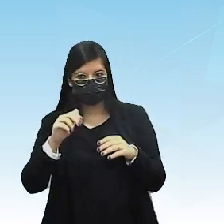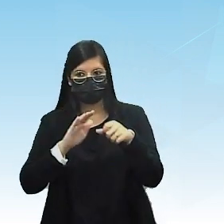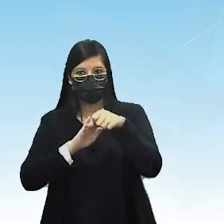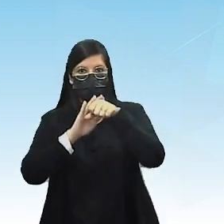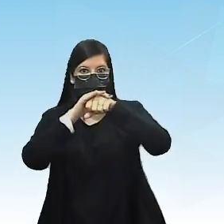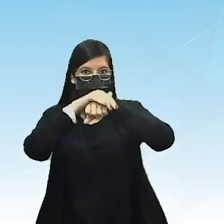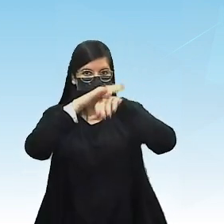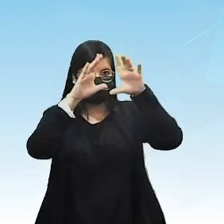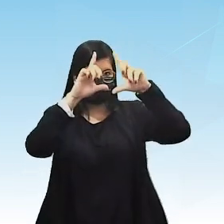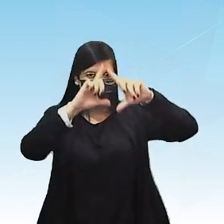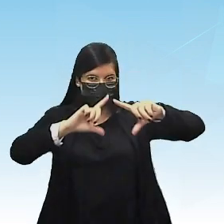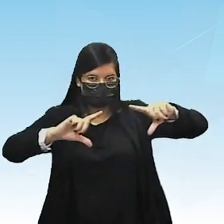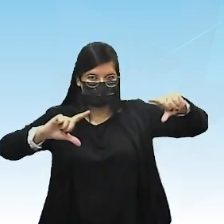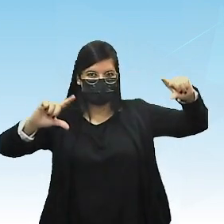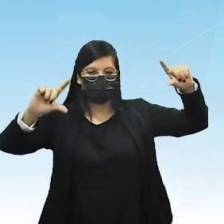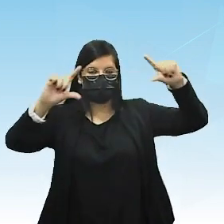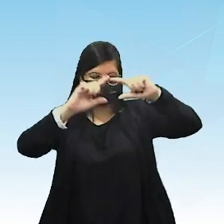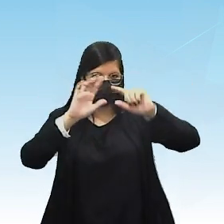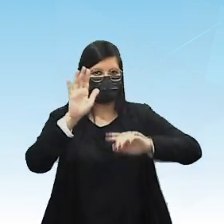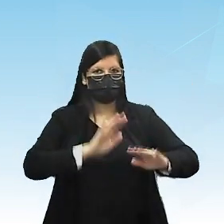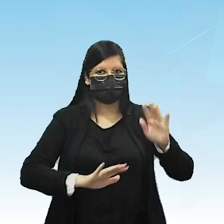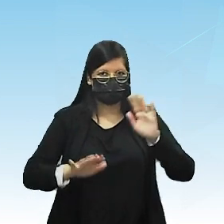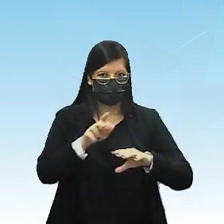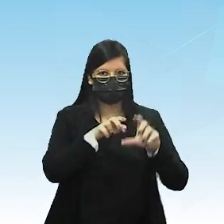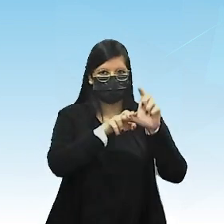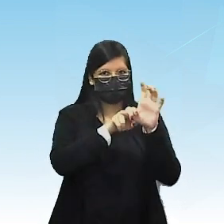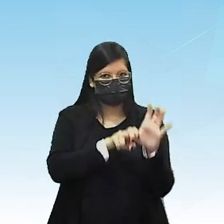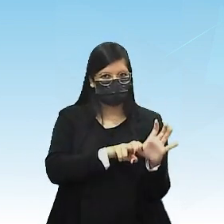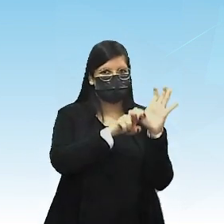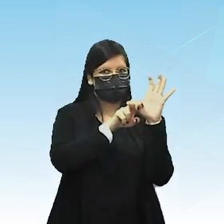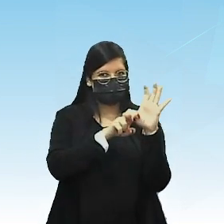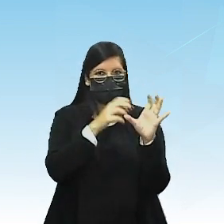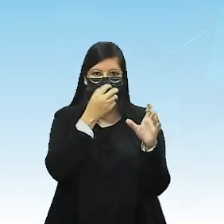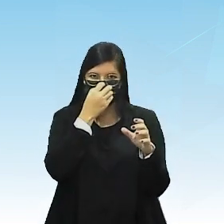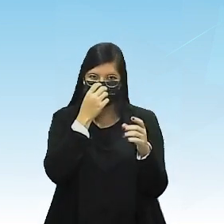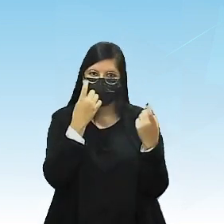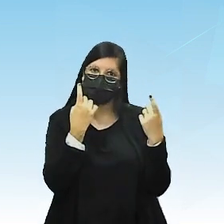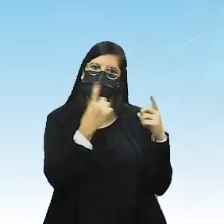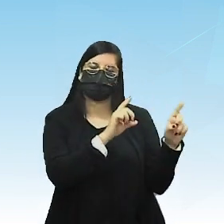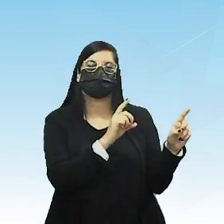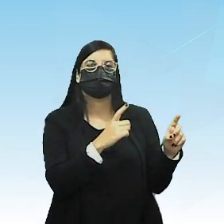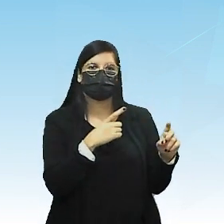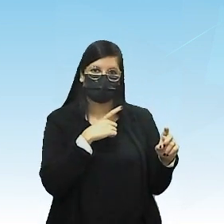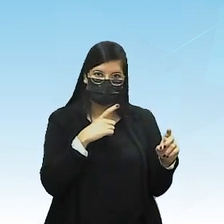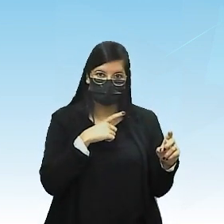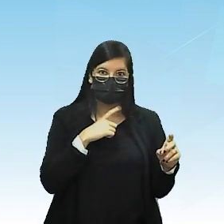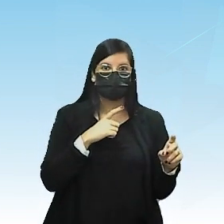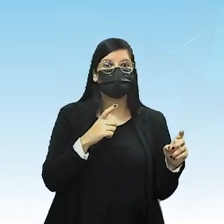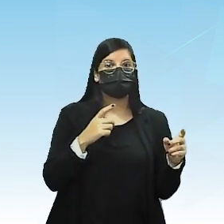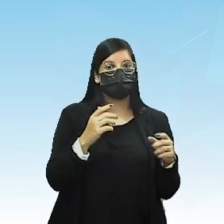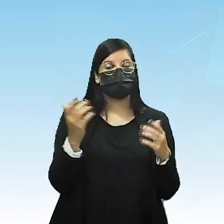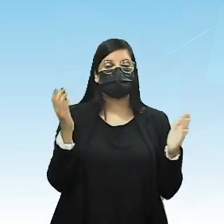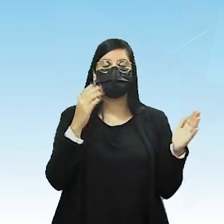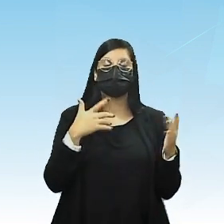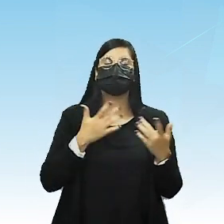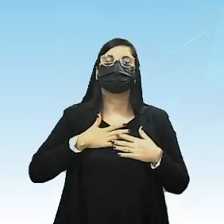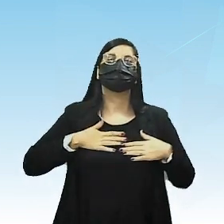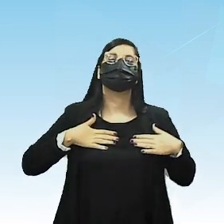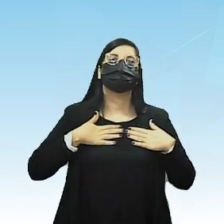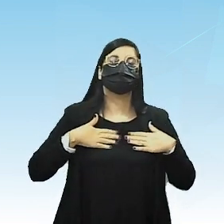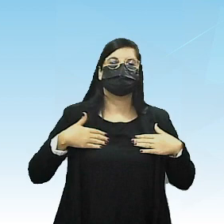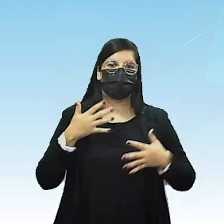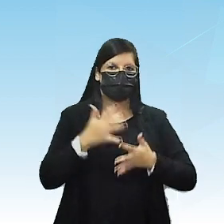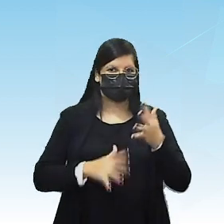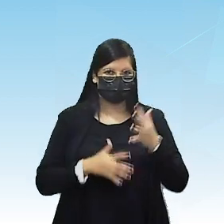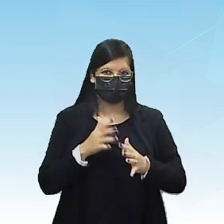passear pela orla e tiver coqueiro, cuidado para não atrapalhar o palhaço. Porque se ele estiver no momento dele lá e alguém